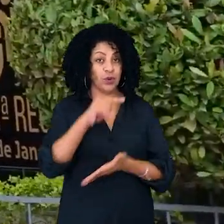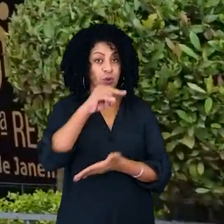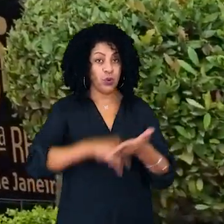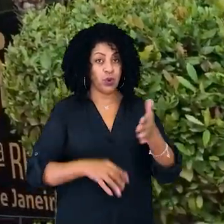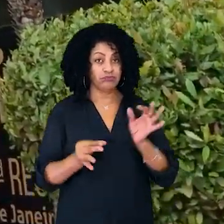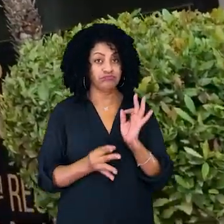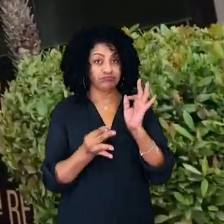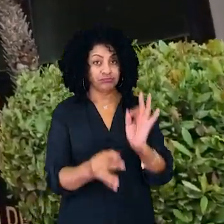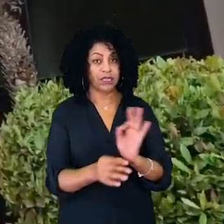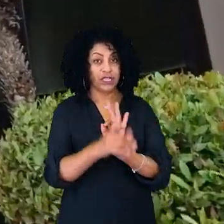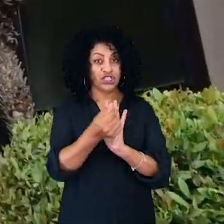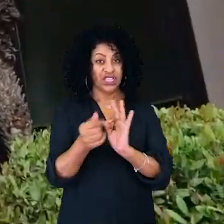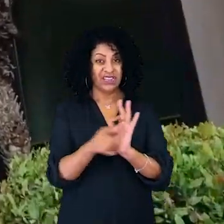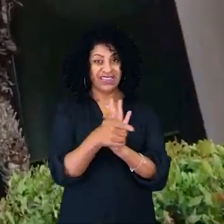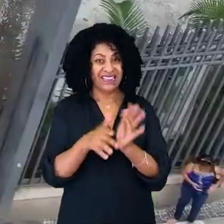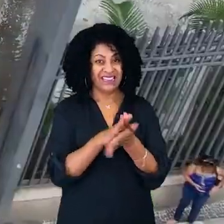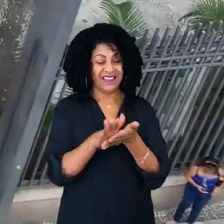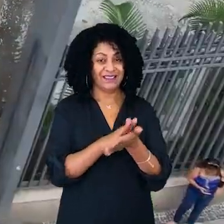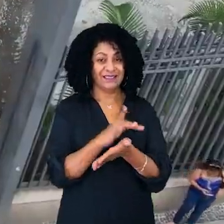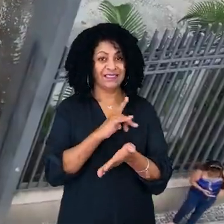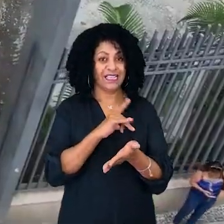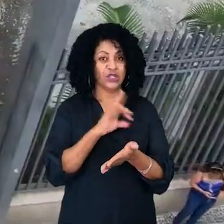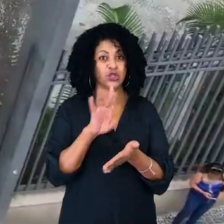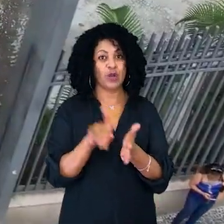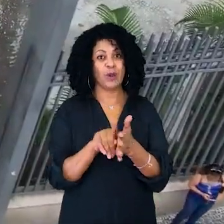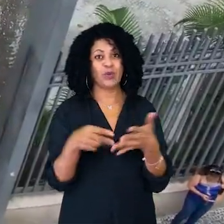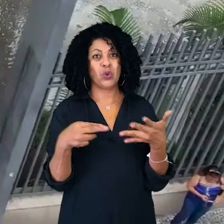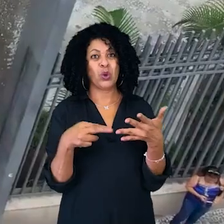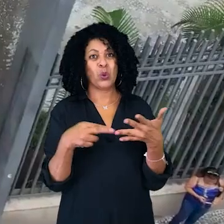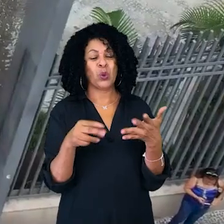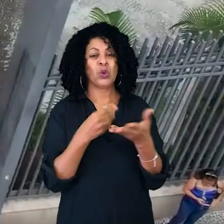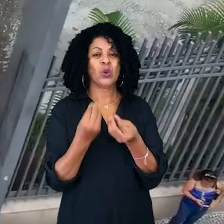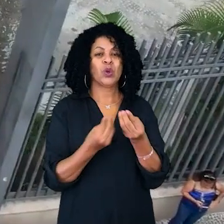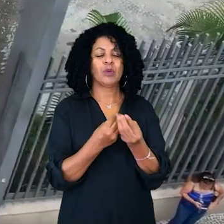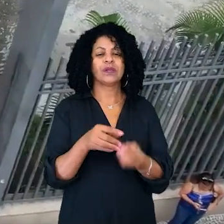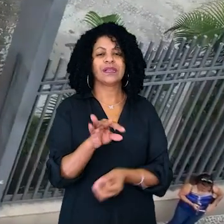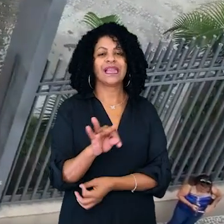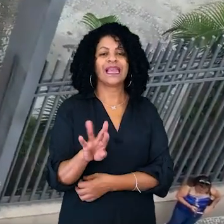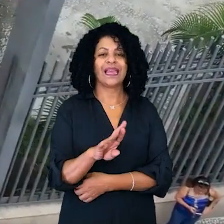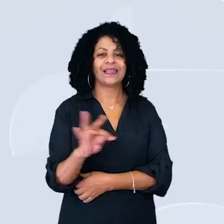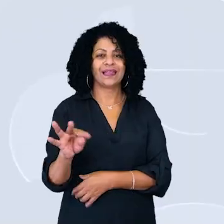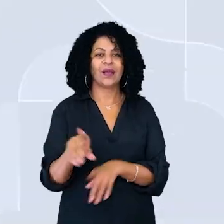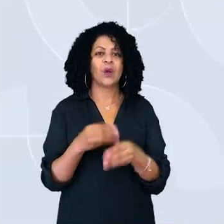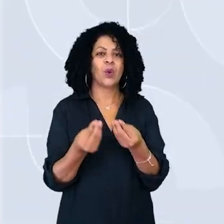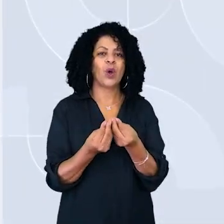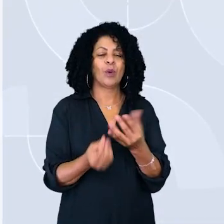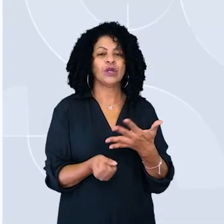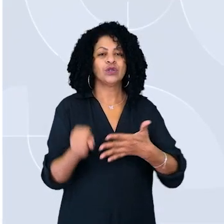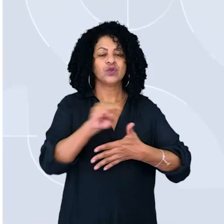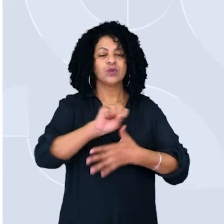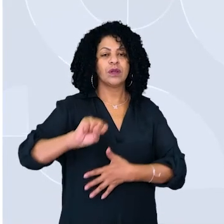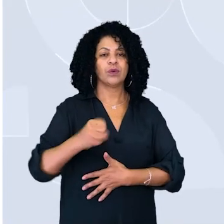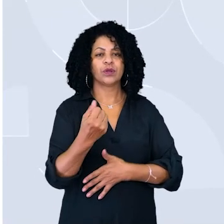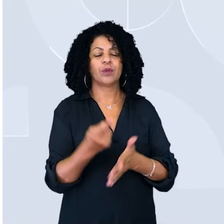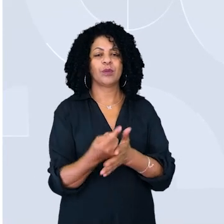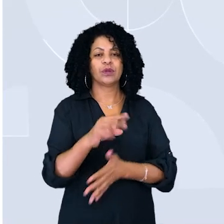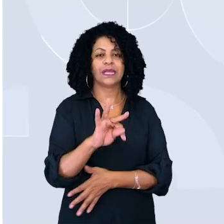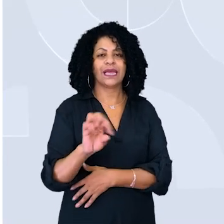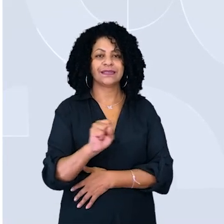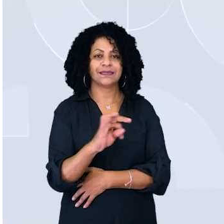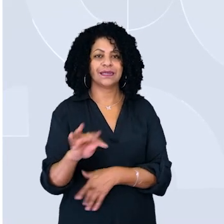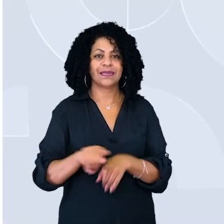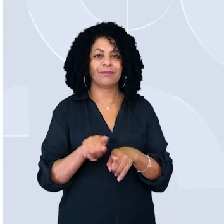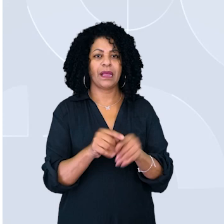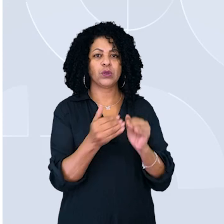para comprovar não ter dinheiro suficiente somente no recurso manifestado ao TRT e que a súmula 8 do